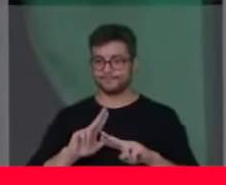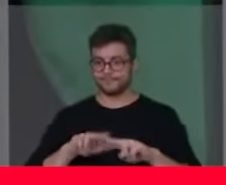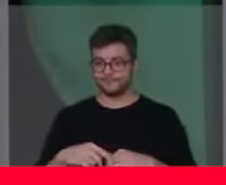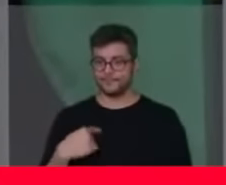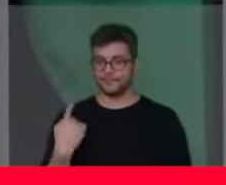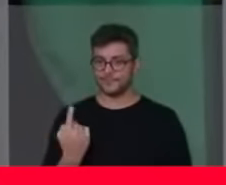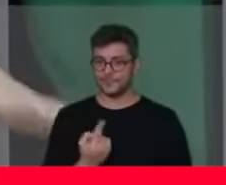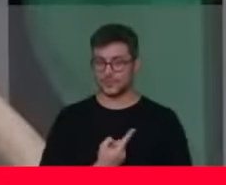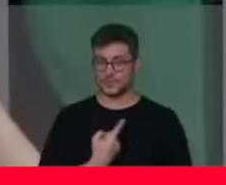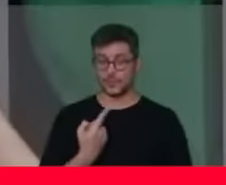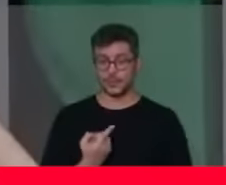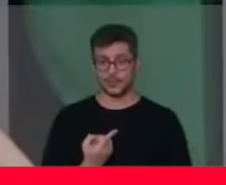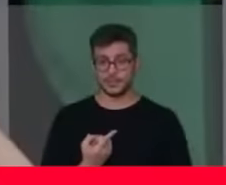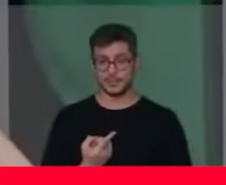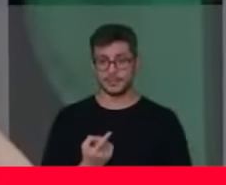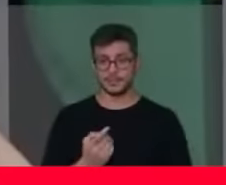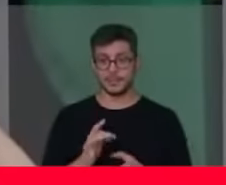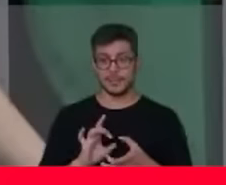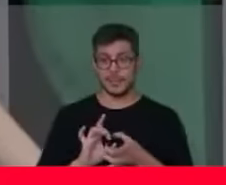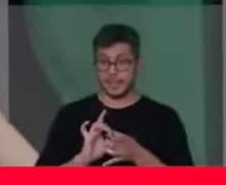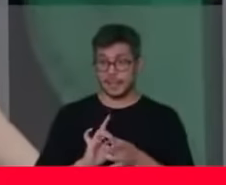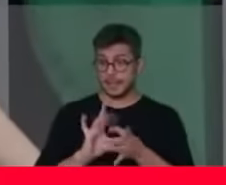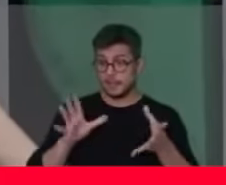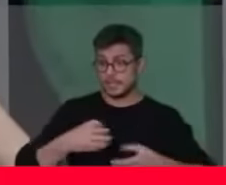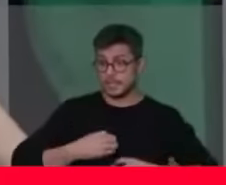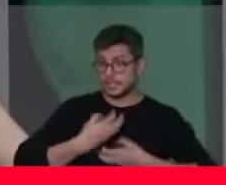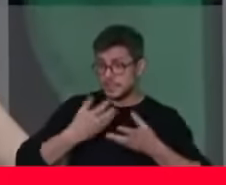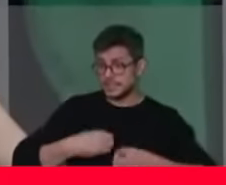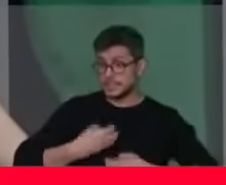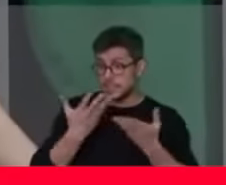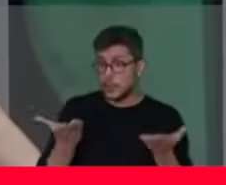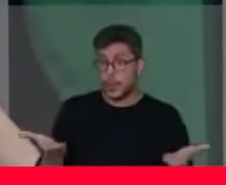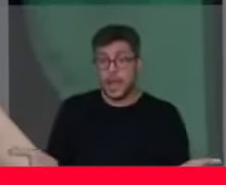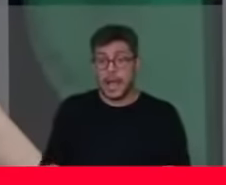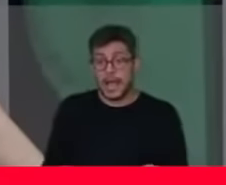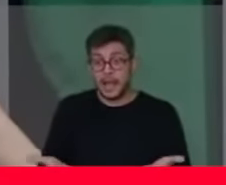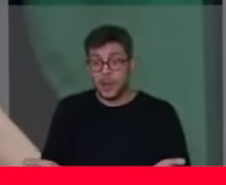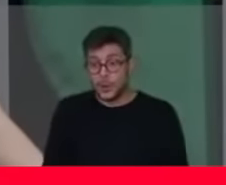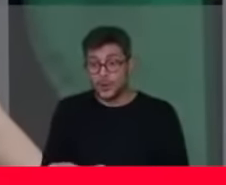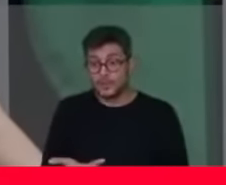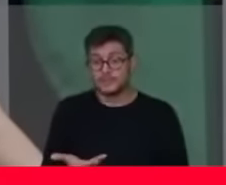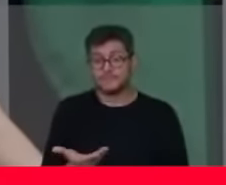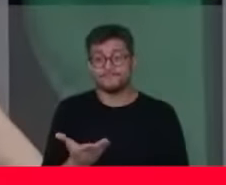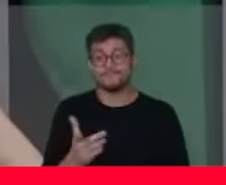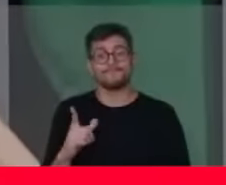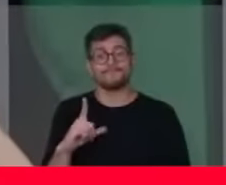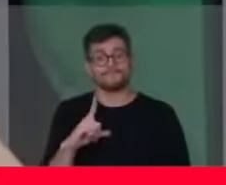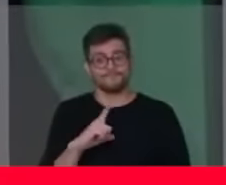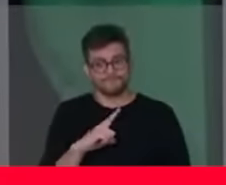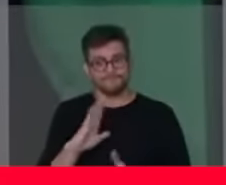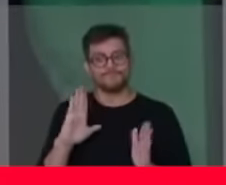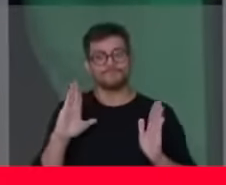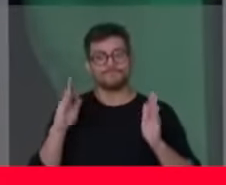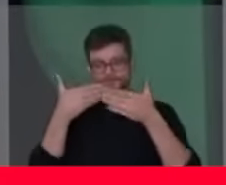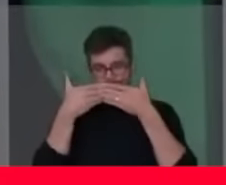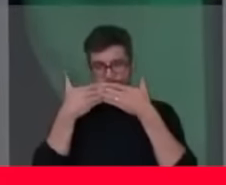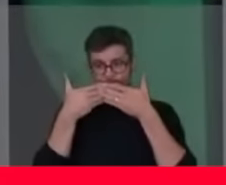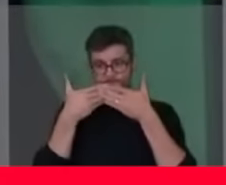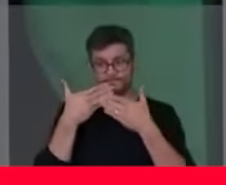liberdade de expressão ameaçada. Nós estamos sendo censurados. E, assim,